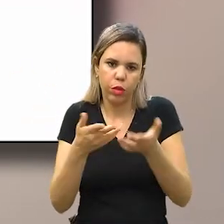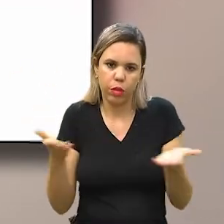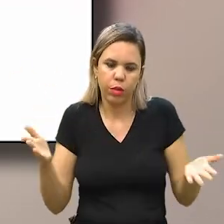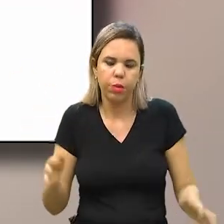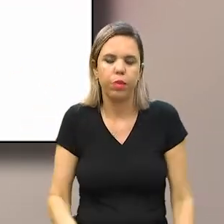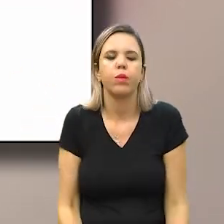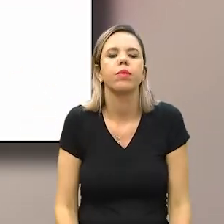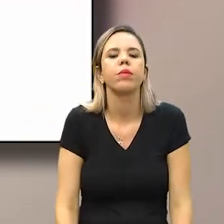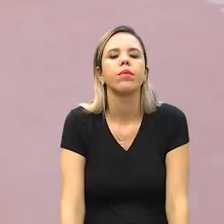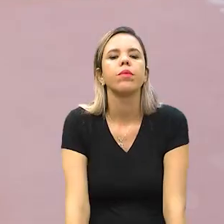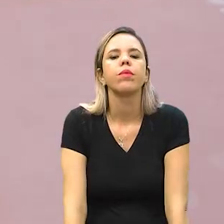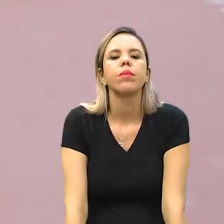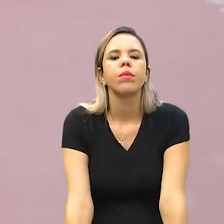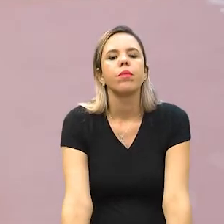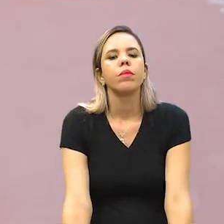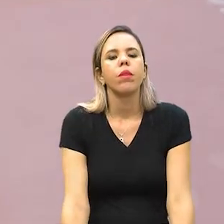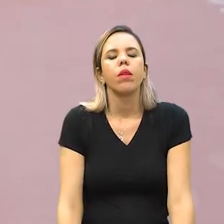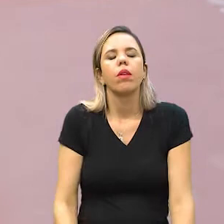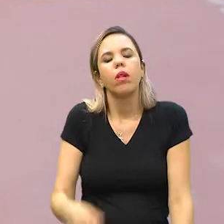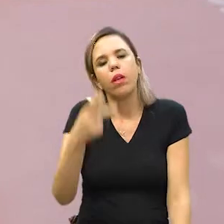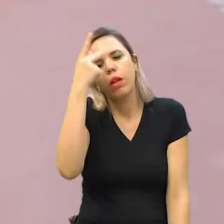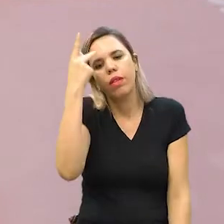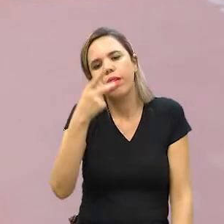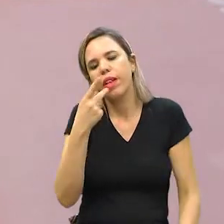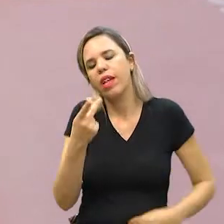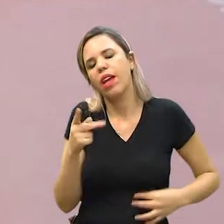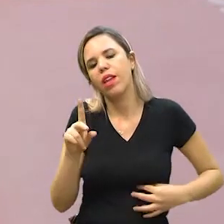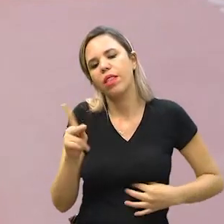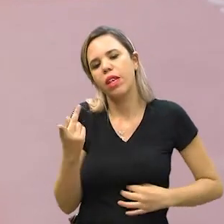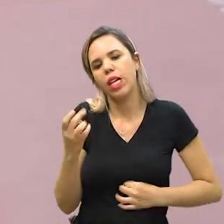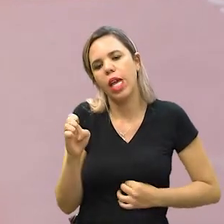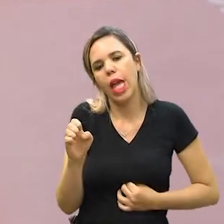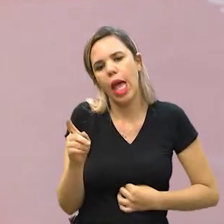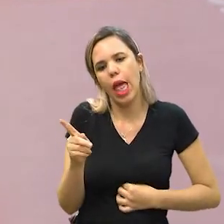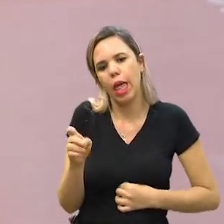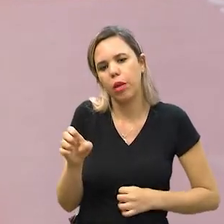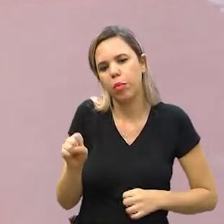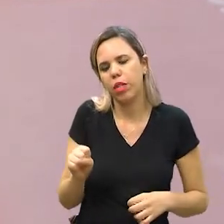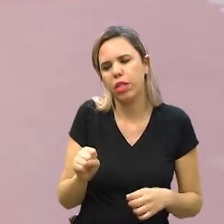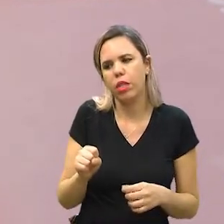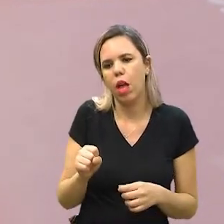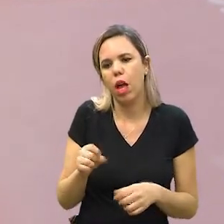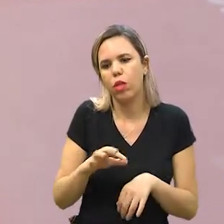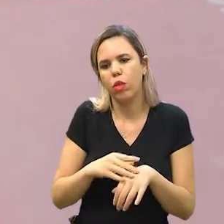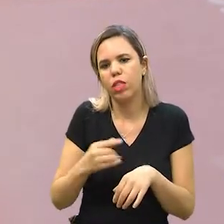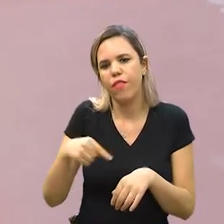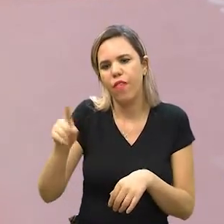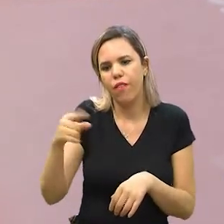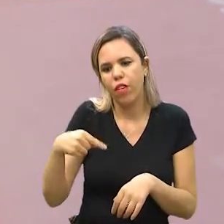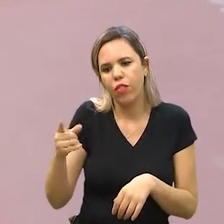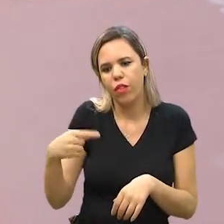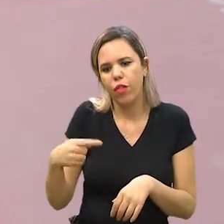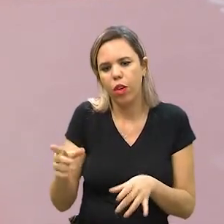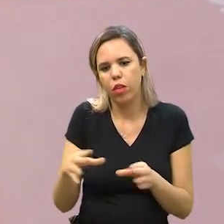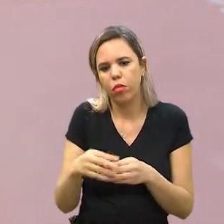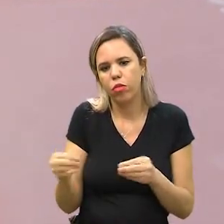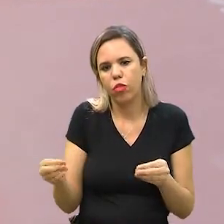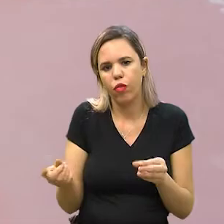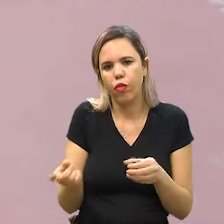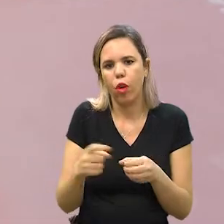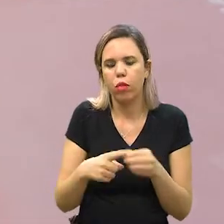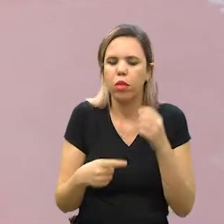na população em geral. Doutor, tem gente que fala, eu tenho herpes, é uma doença que vai e vem. Herpes